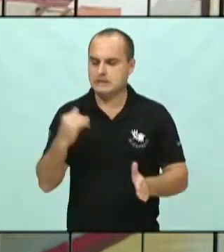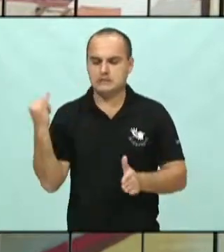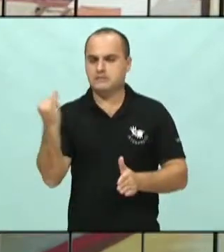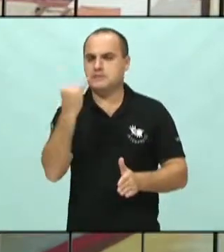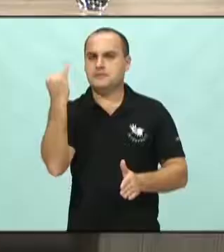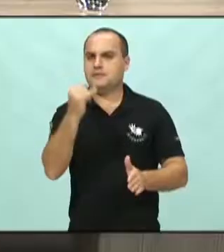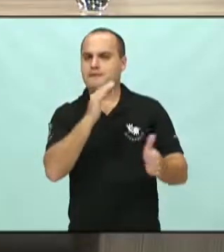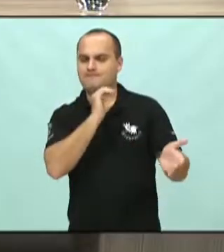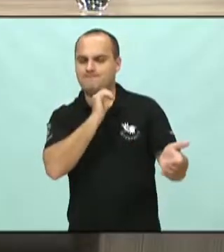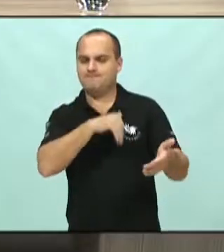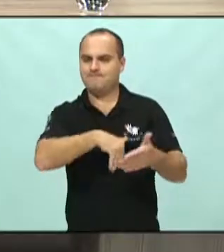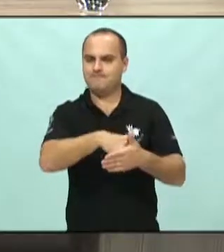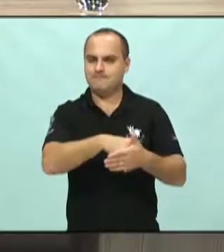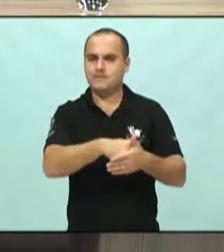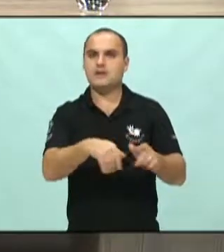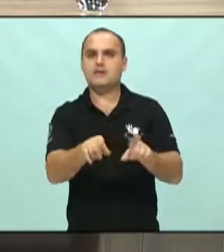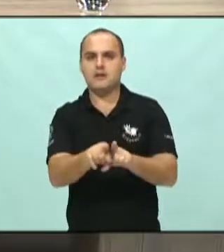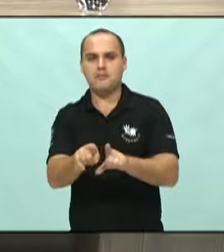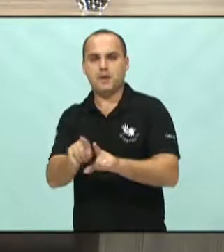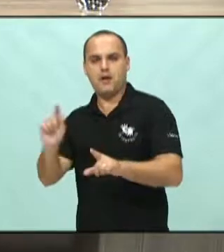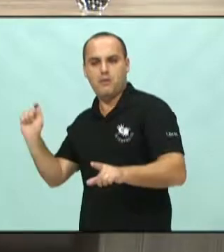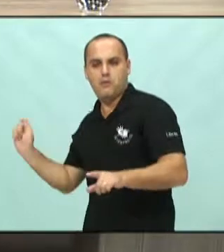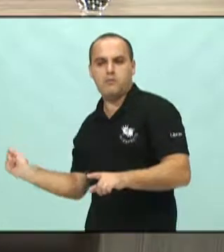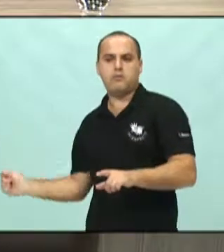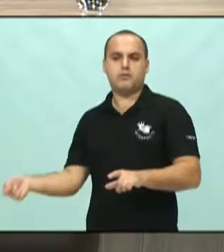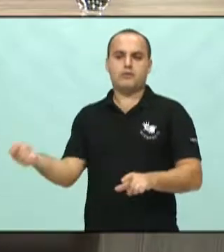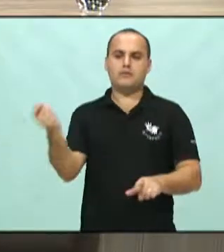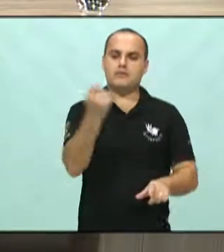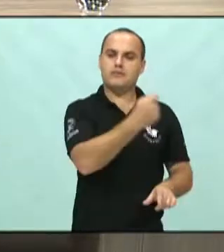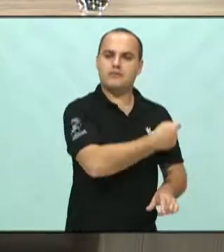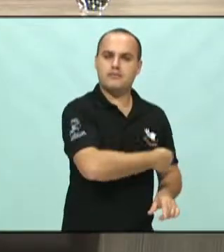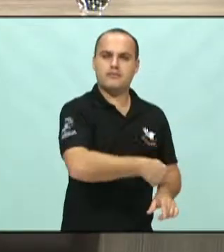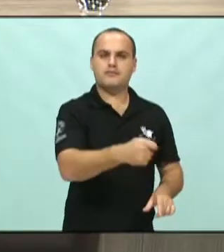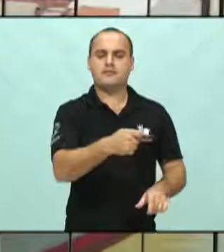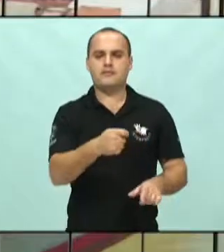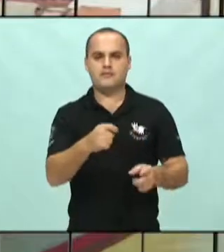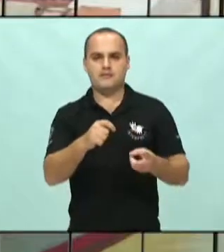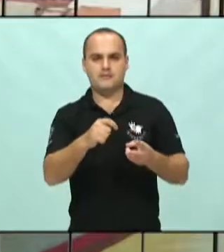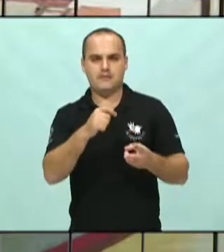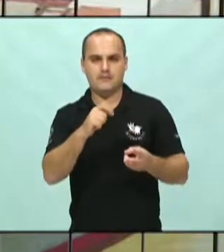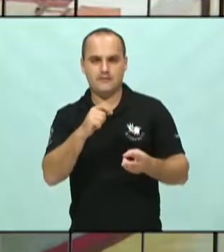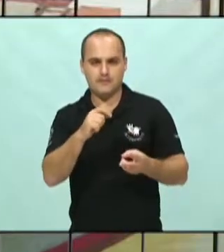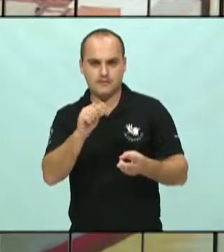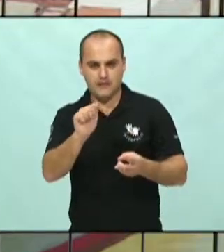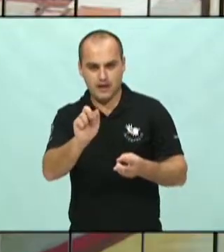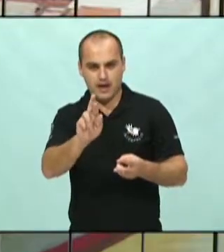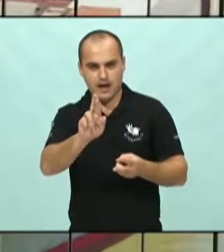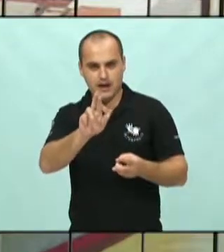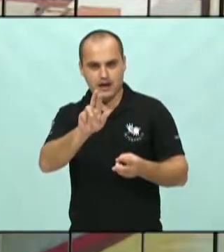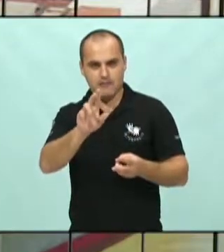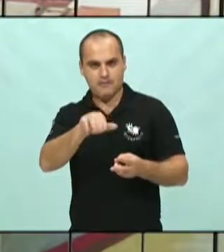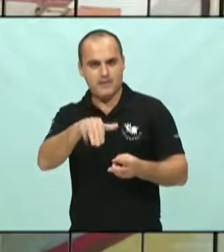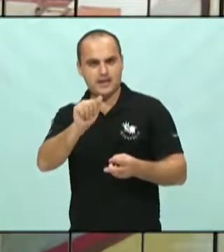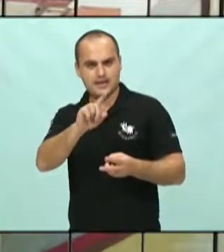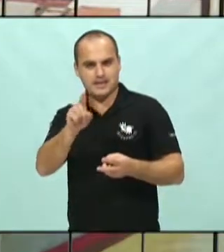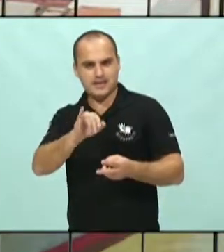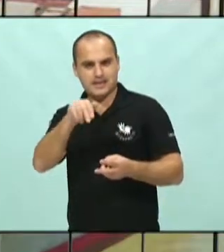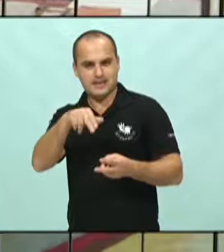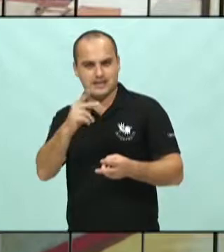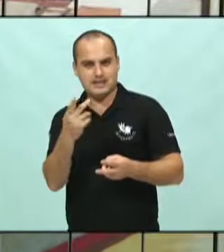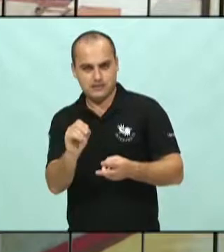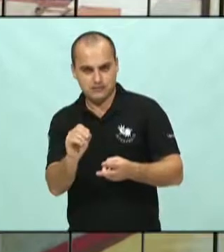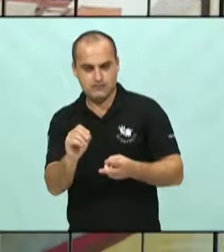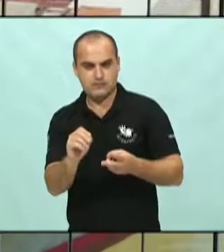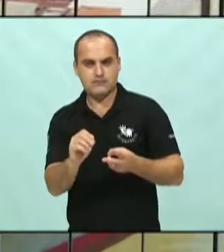muito bem futebol e também eram tenistas. Então, os irmãos Lila Royce, né, que era o Arno Mário Royce, e o Mazinho, que era o